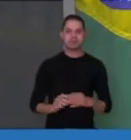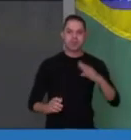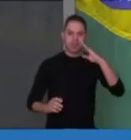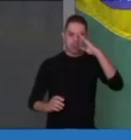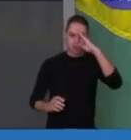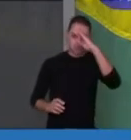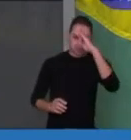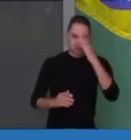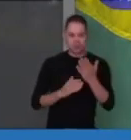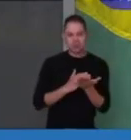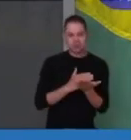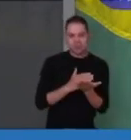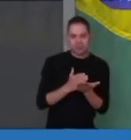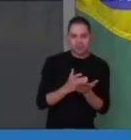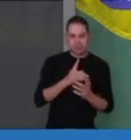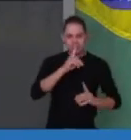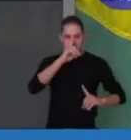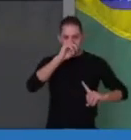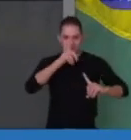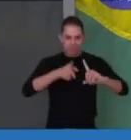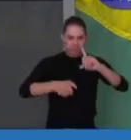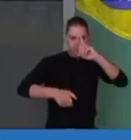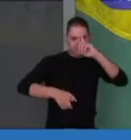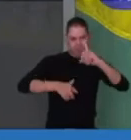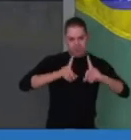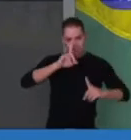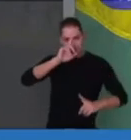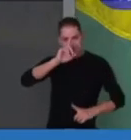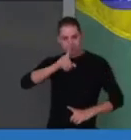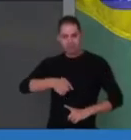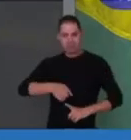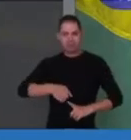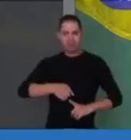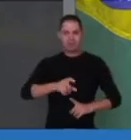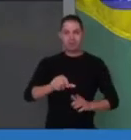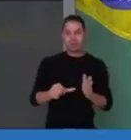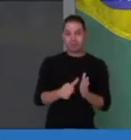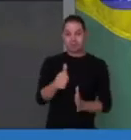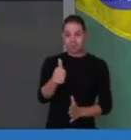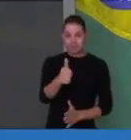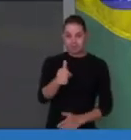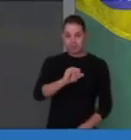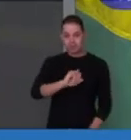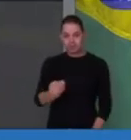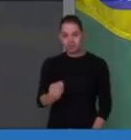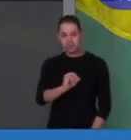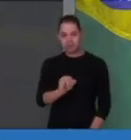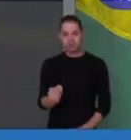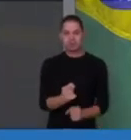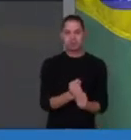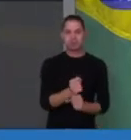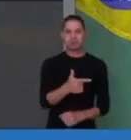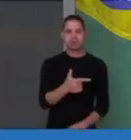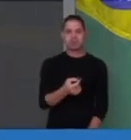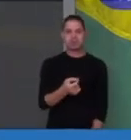começou em 1º de janeiro de